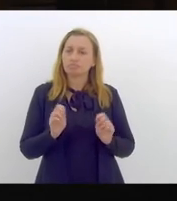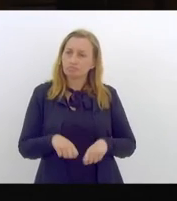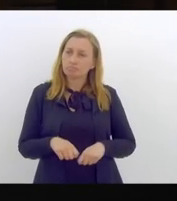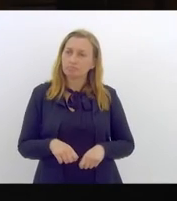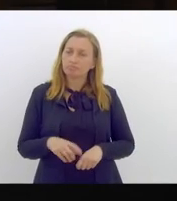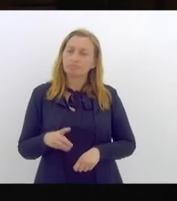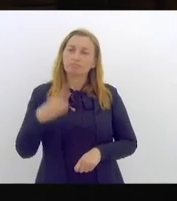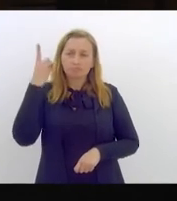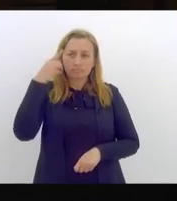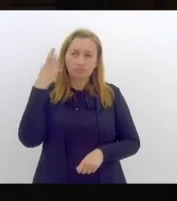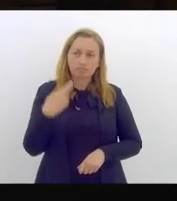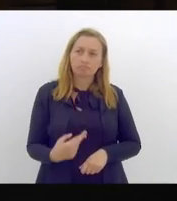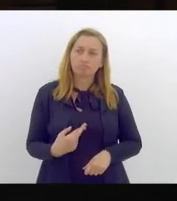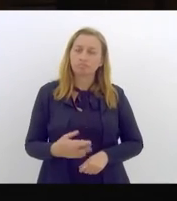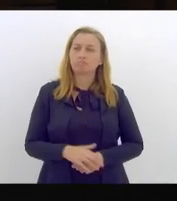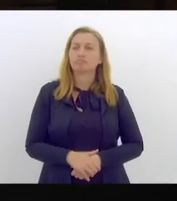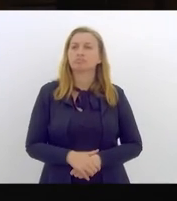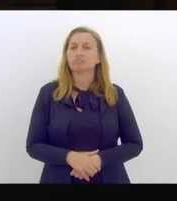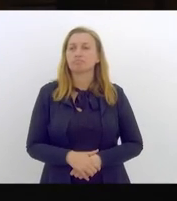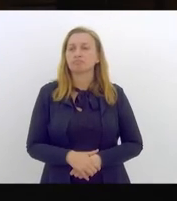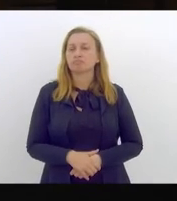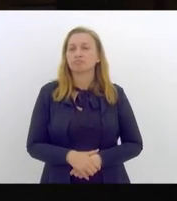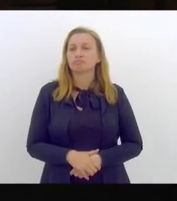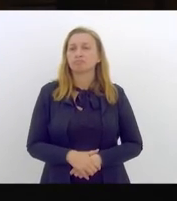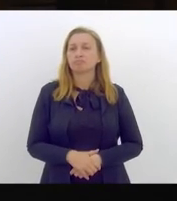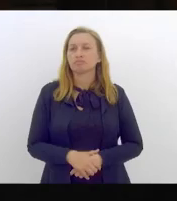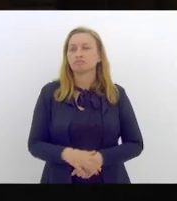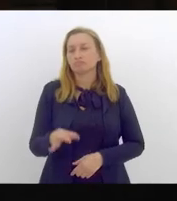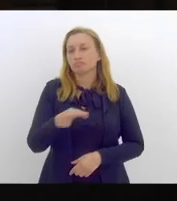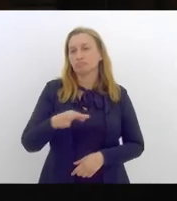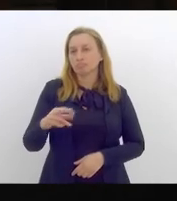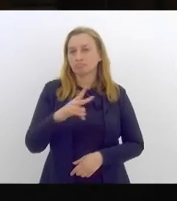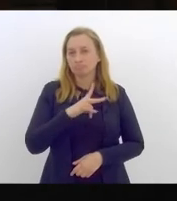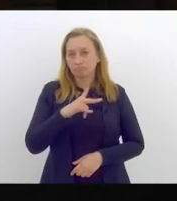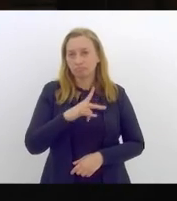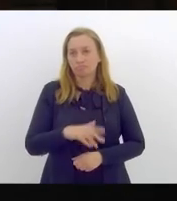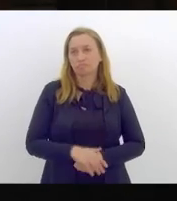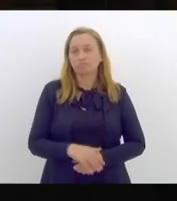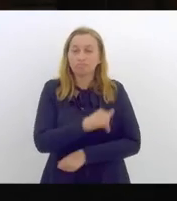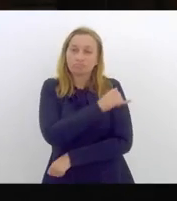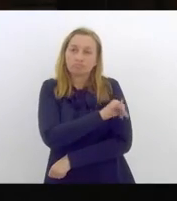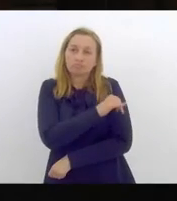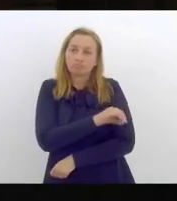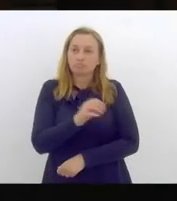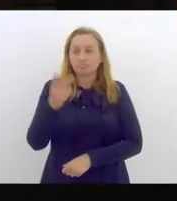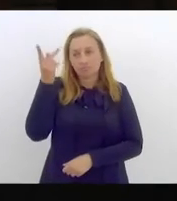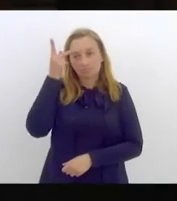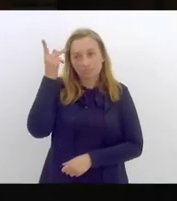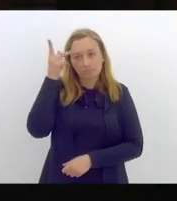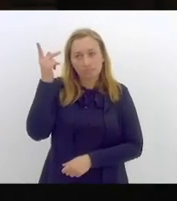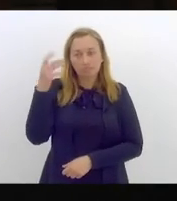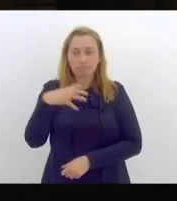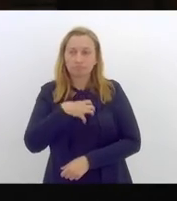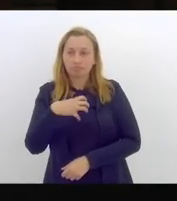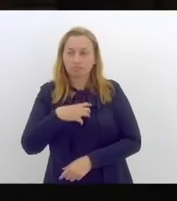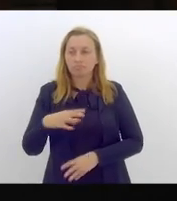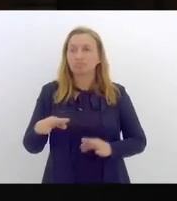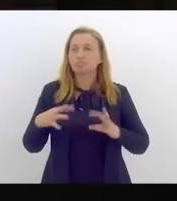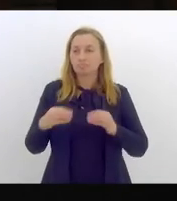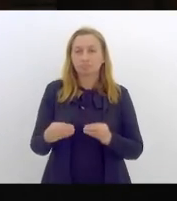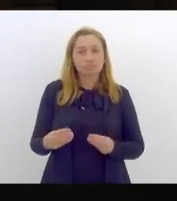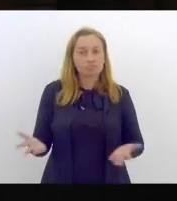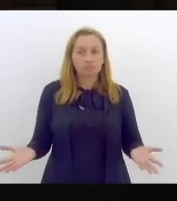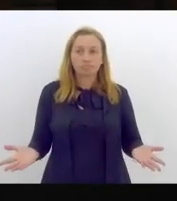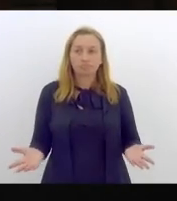Deputada Renata, eles abrem mão, por exemplo, da emissão de moeda própria. O Rio de Janeiro, São Paulo, Bahia, todo mundo abriu mão